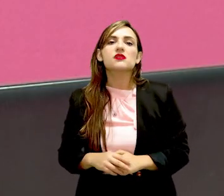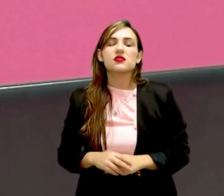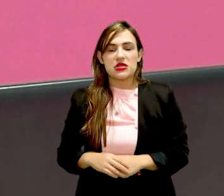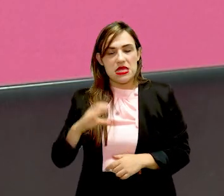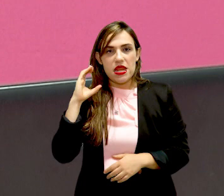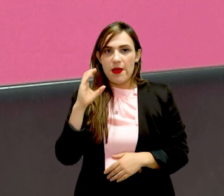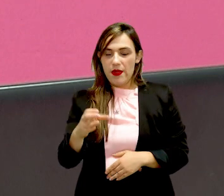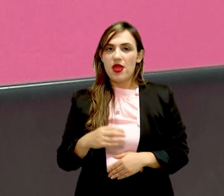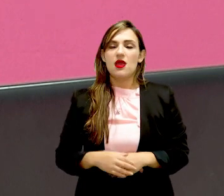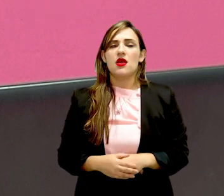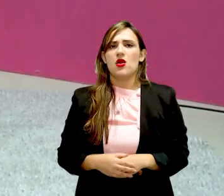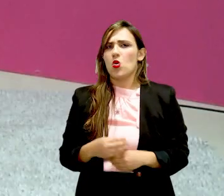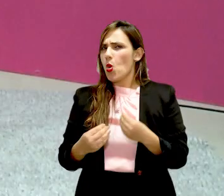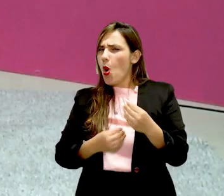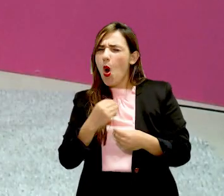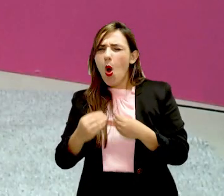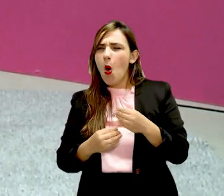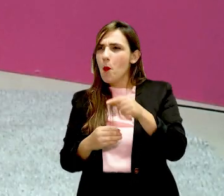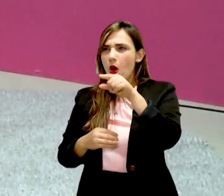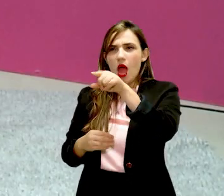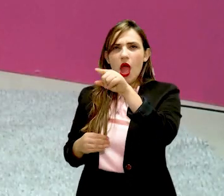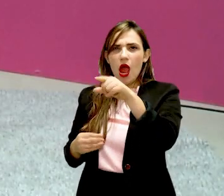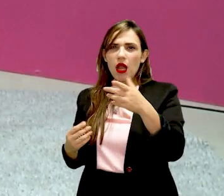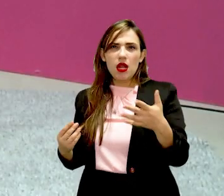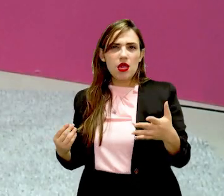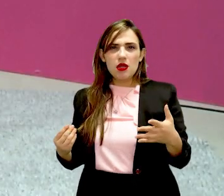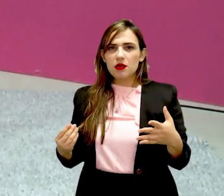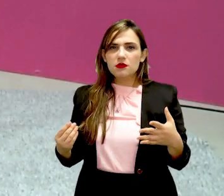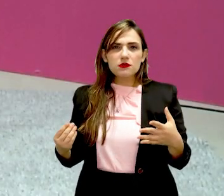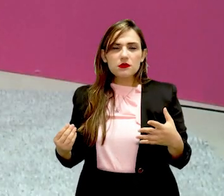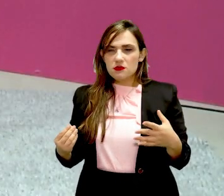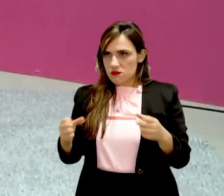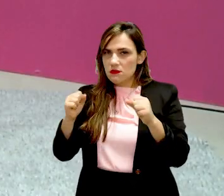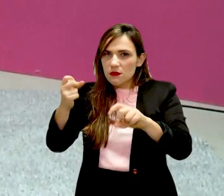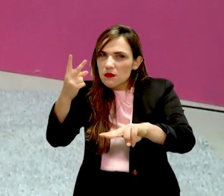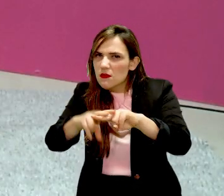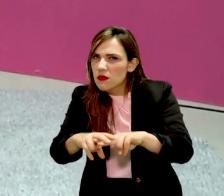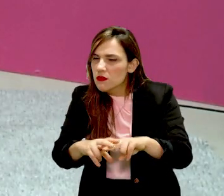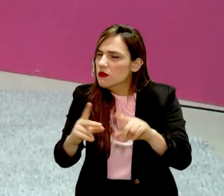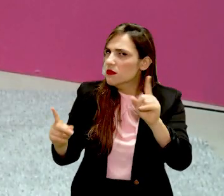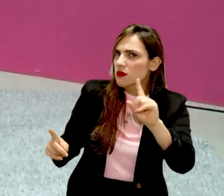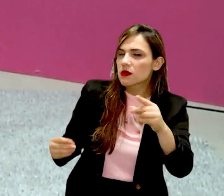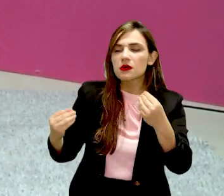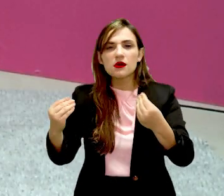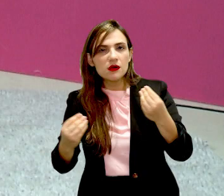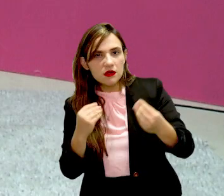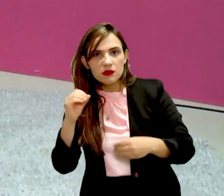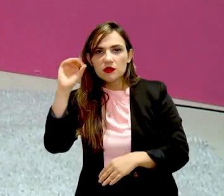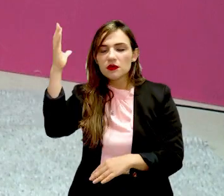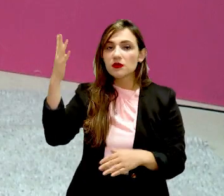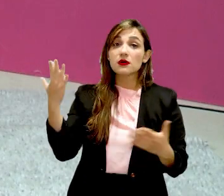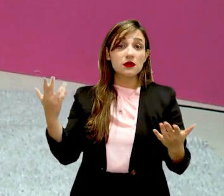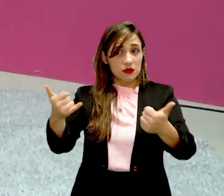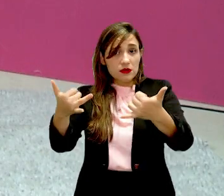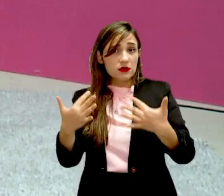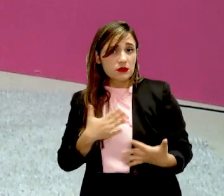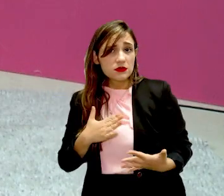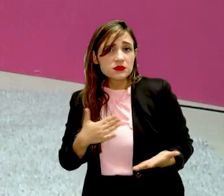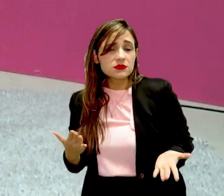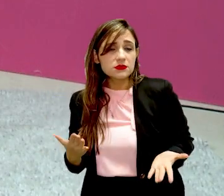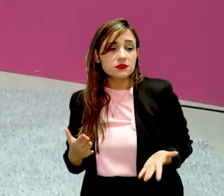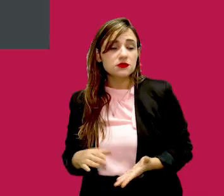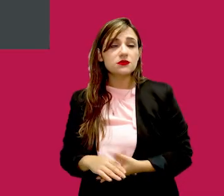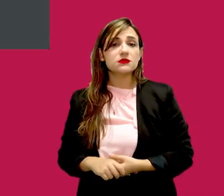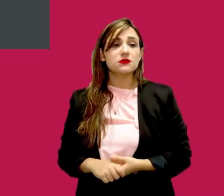são criminosas, de que forma que esse agressor ele é punido, né? Ele pode ser preso, como é que funciona tudo isso? Quanto